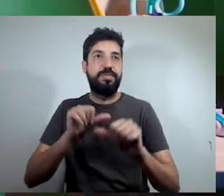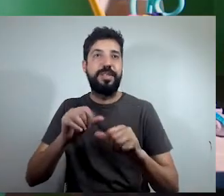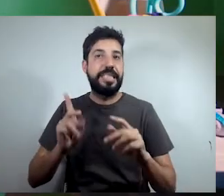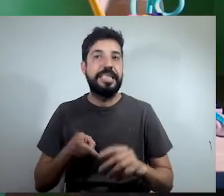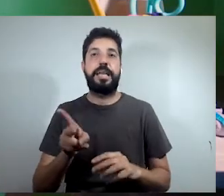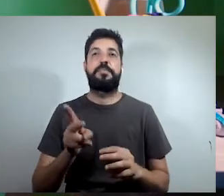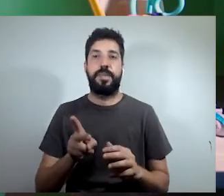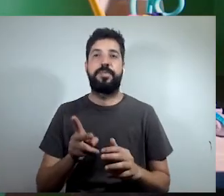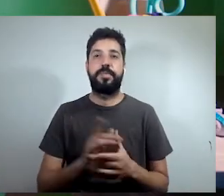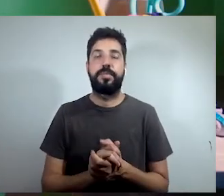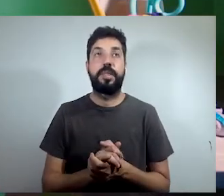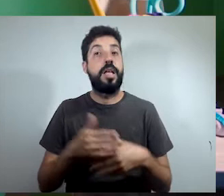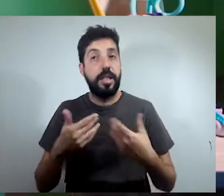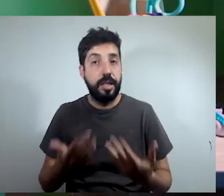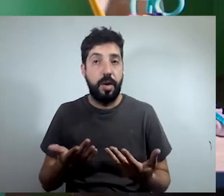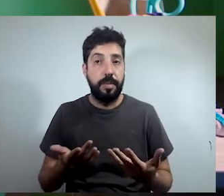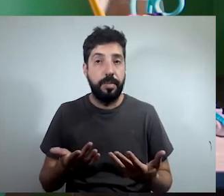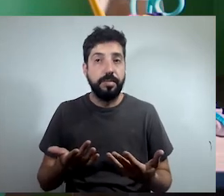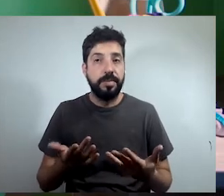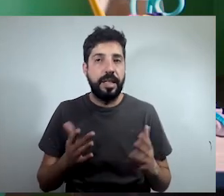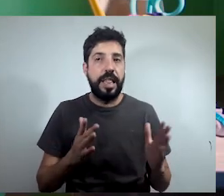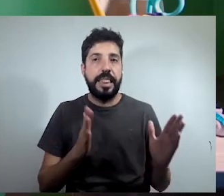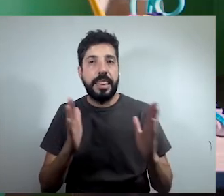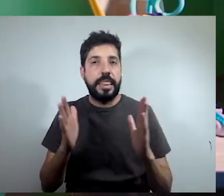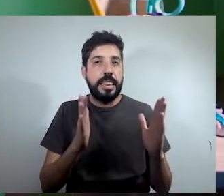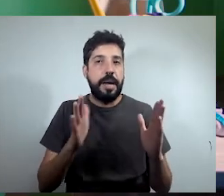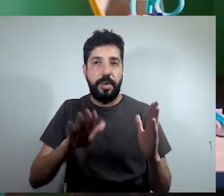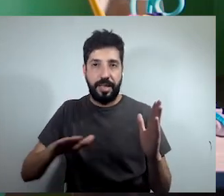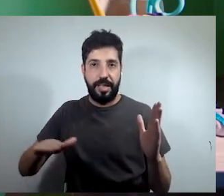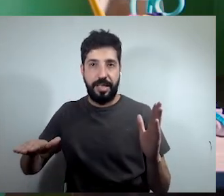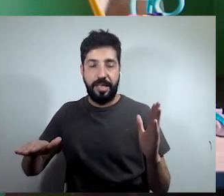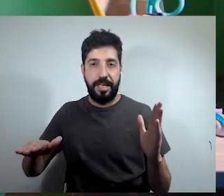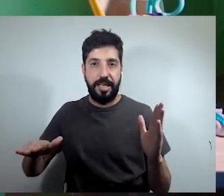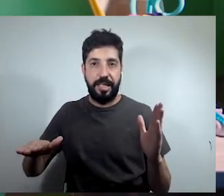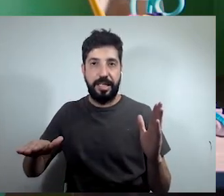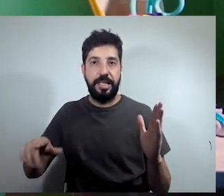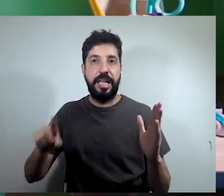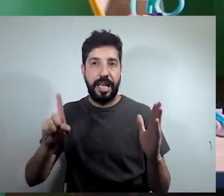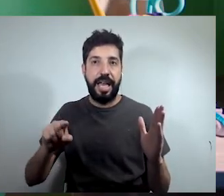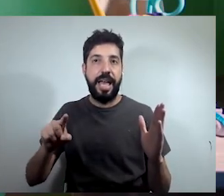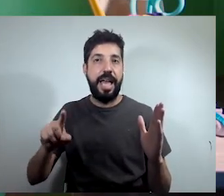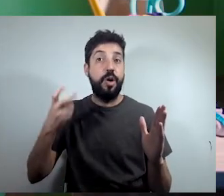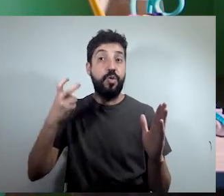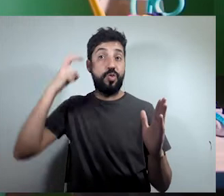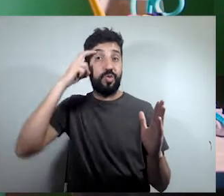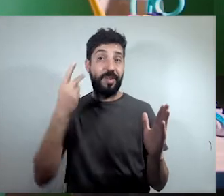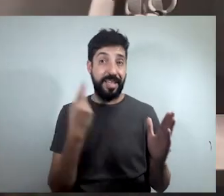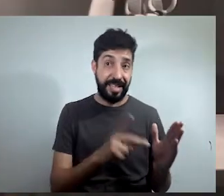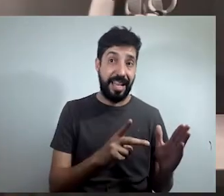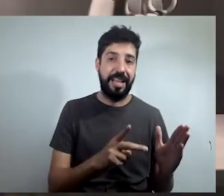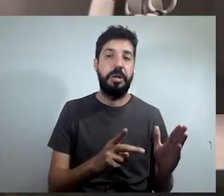momento. Então, o tempo da criança tem a ver com a sua própria cultura. Plim,